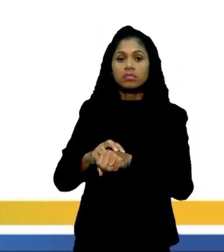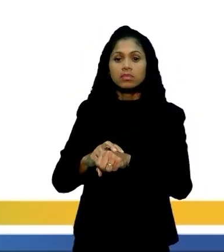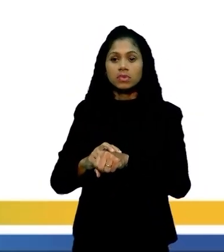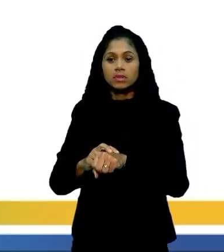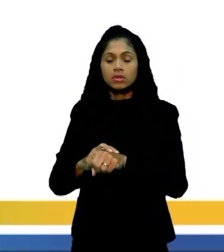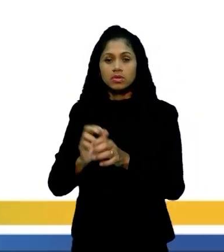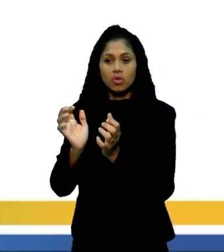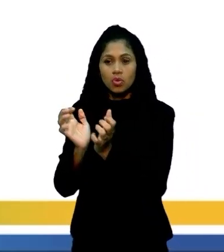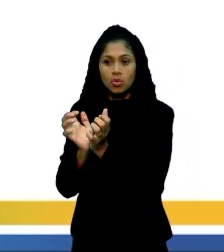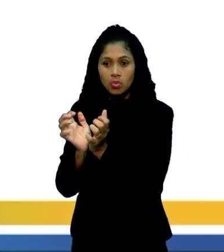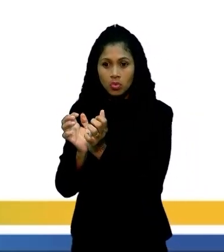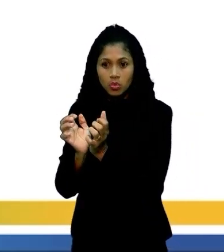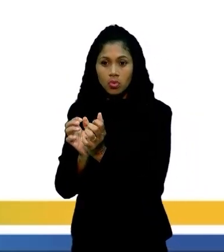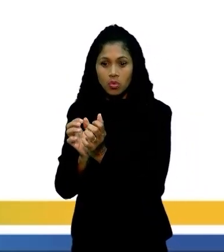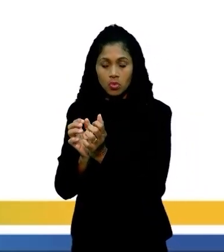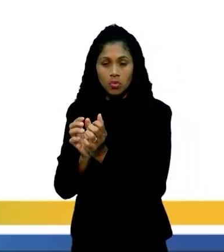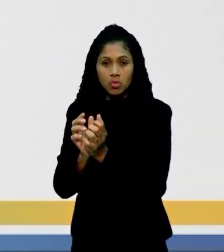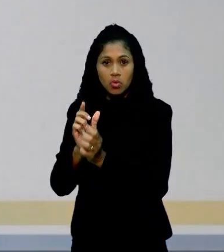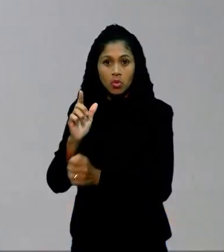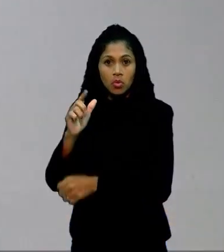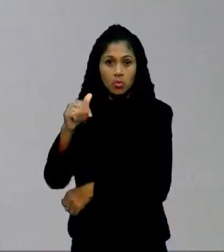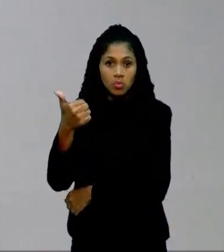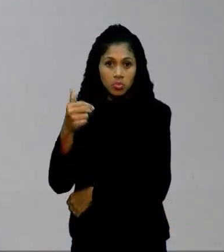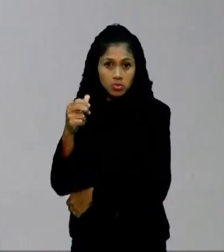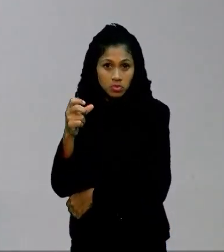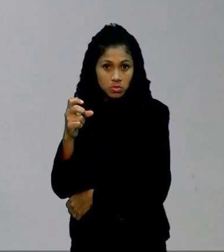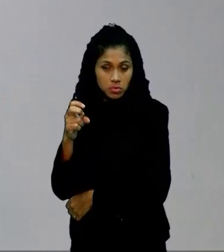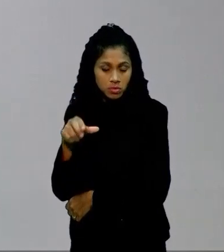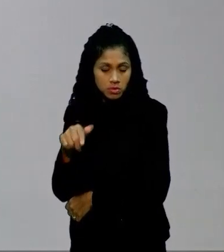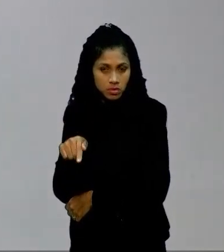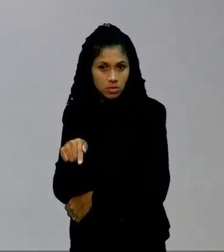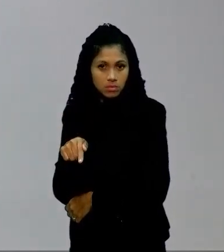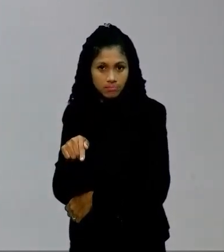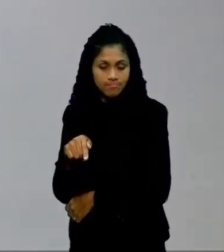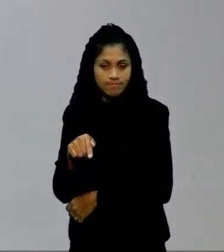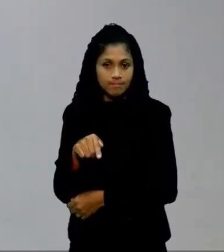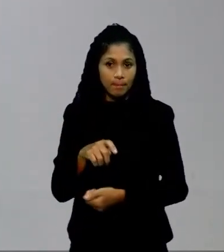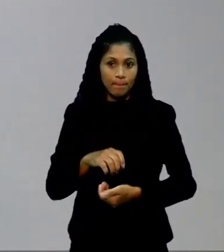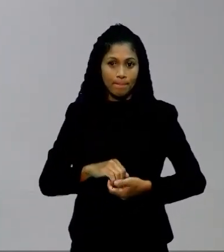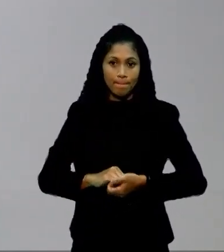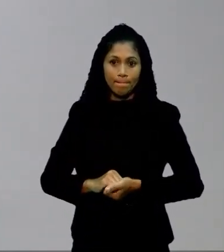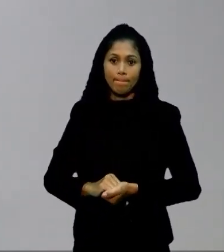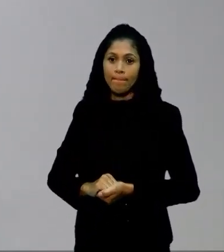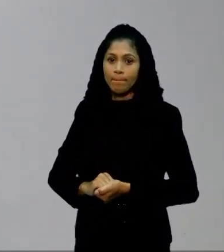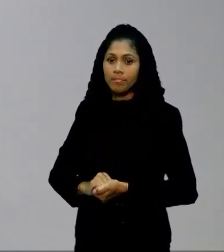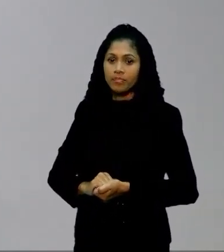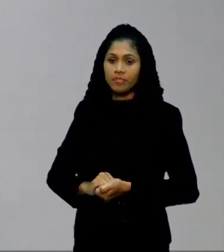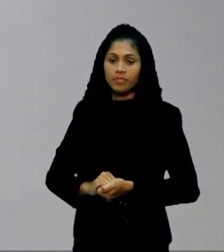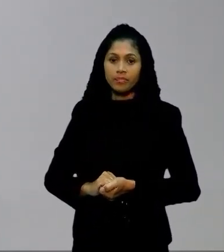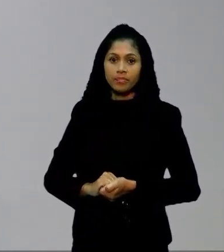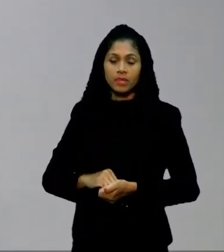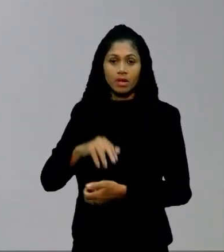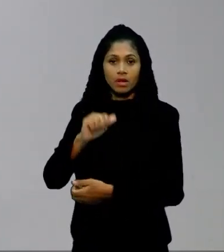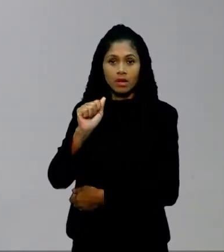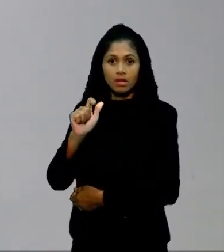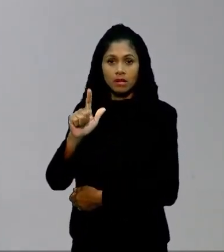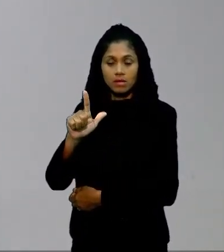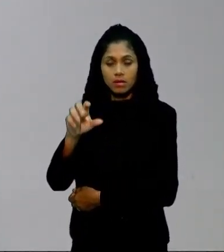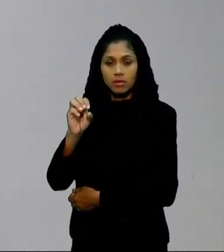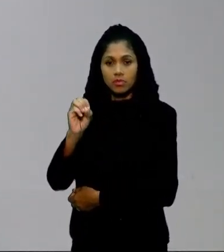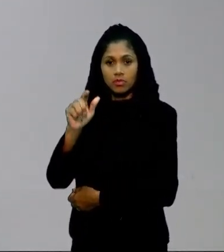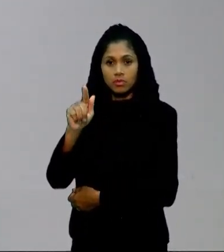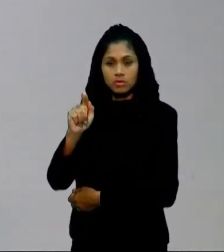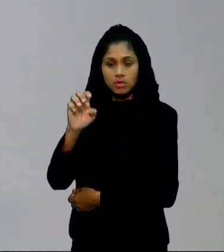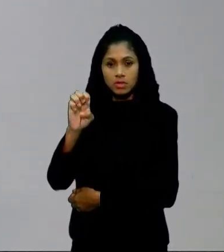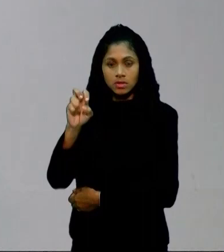grupo 17 da tabela periódica. Os halogênios é um importante grupo da tabela periódica, porque eles encontram-se